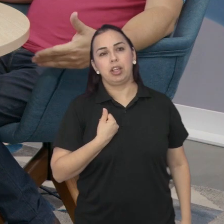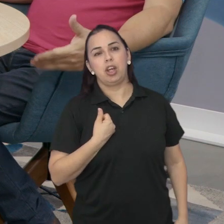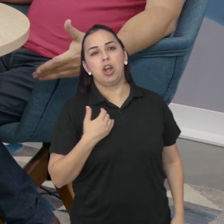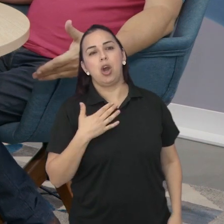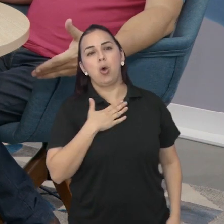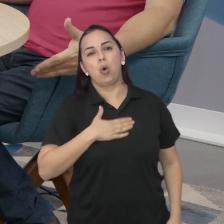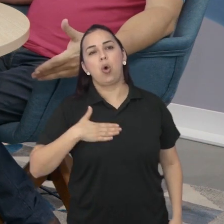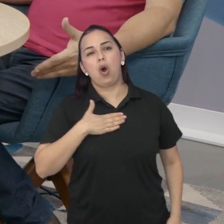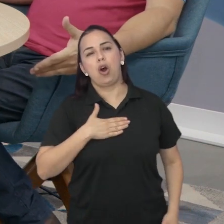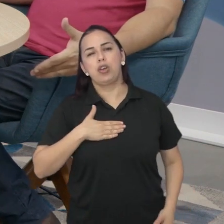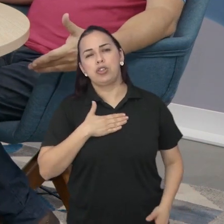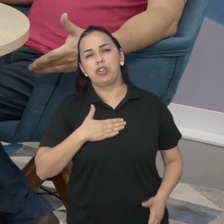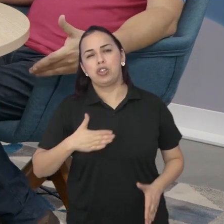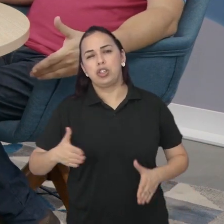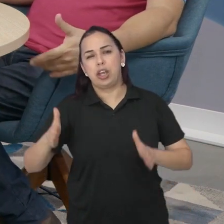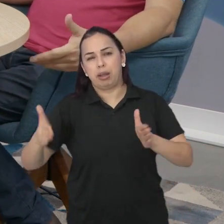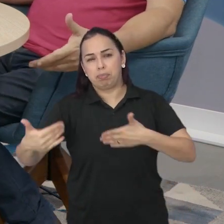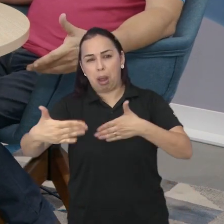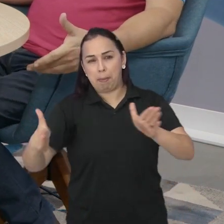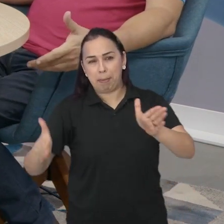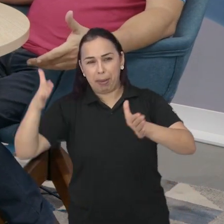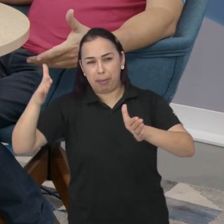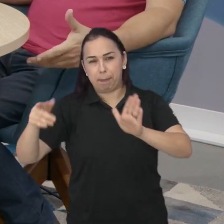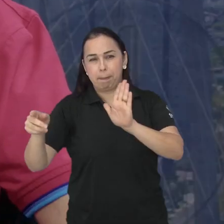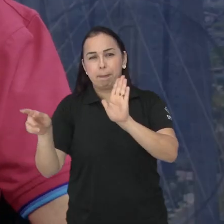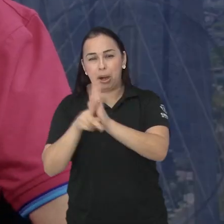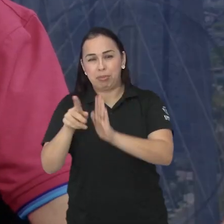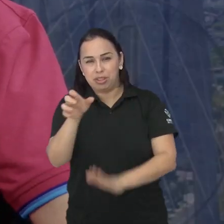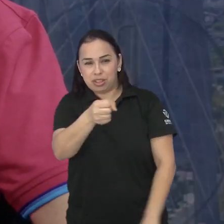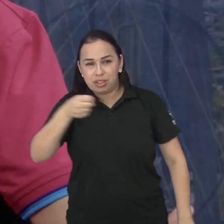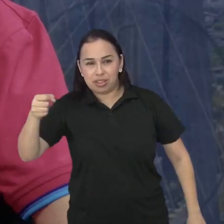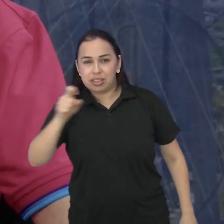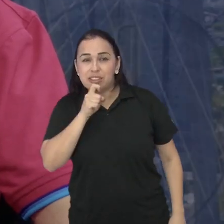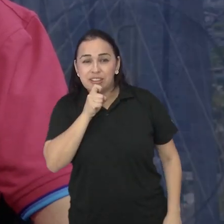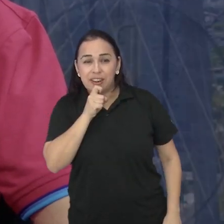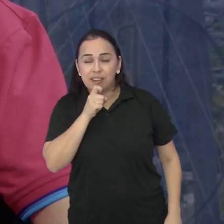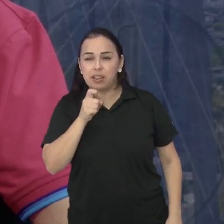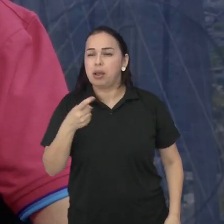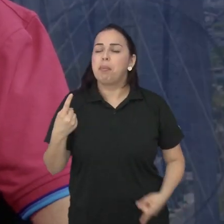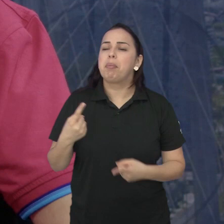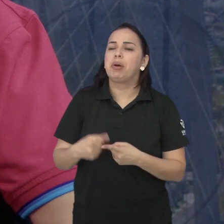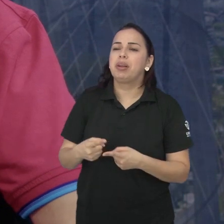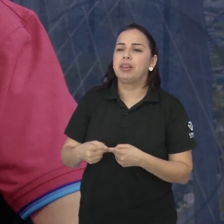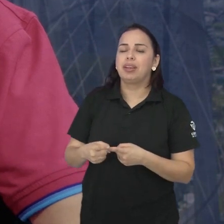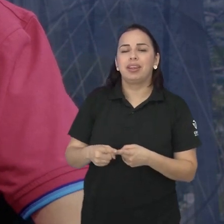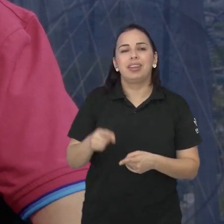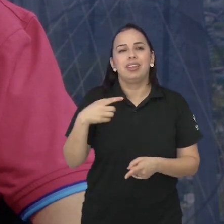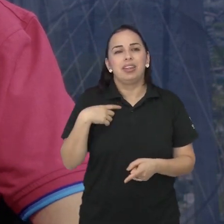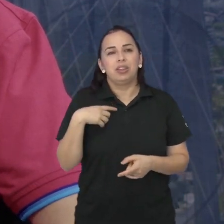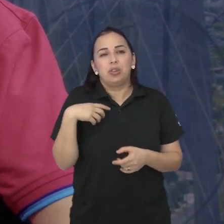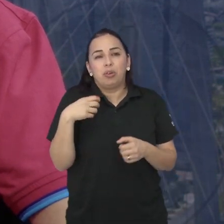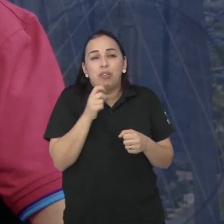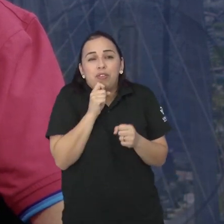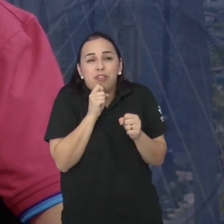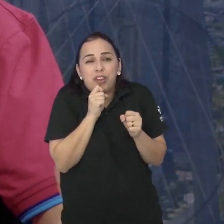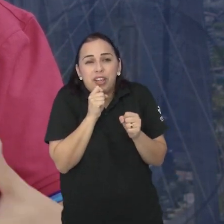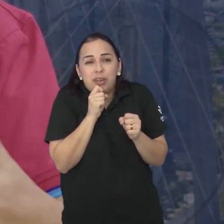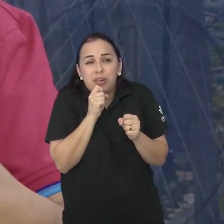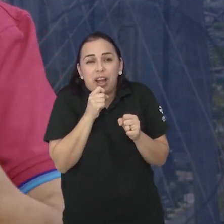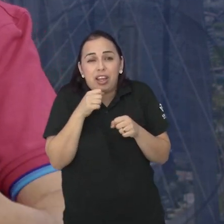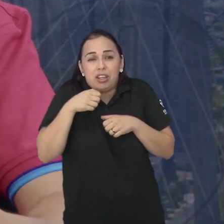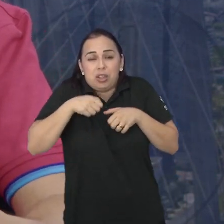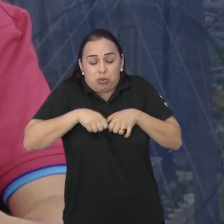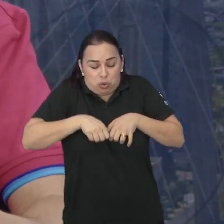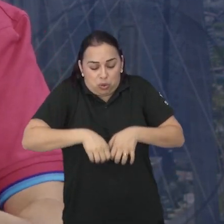de geladeira. Por quê? O que é isso, né? Porque na noite de frio, eu faço xixi,